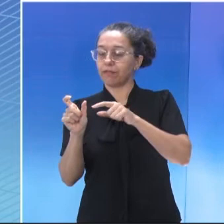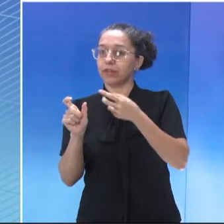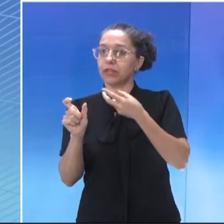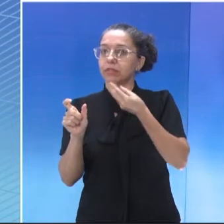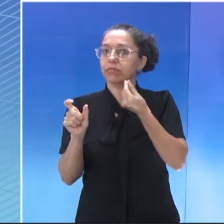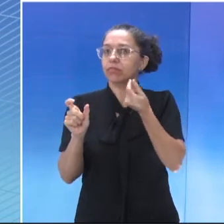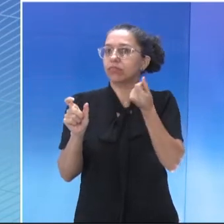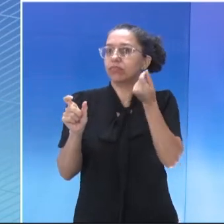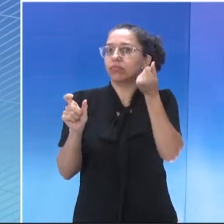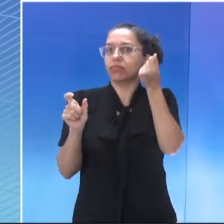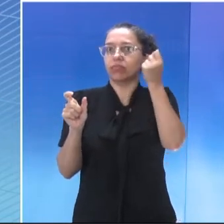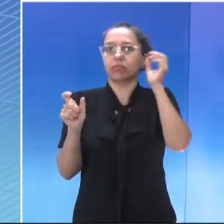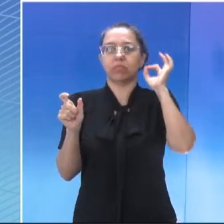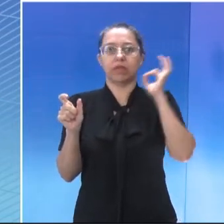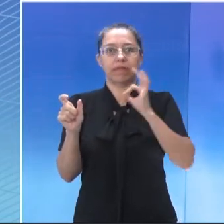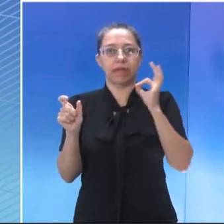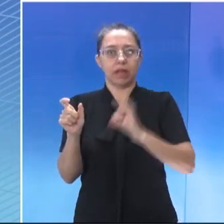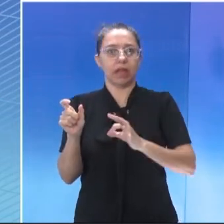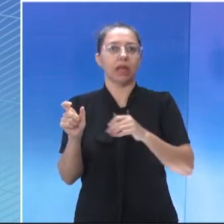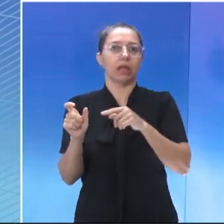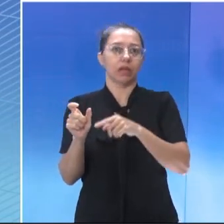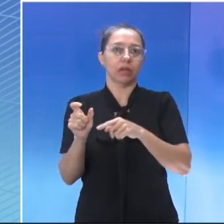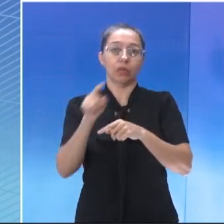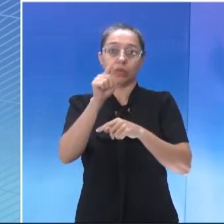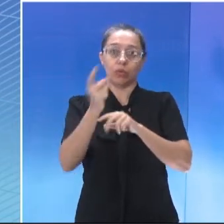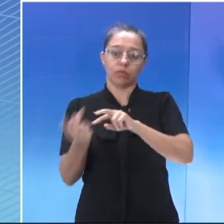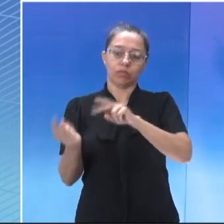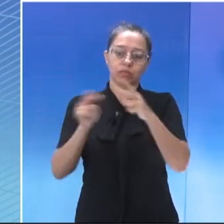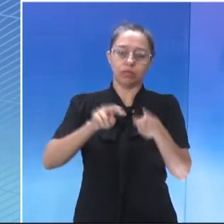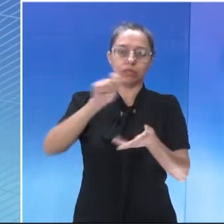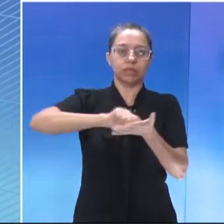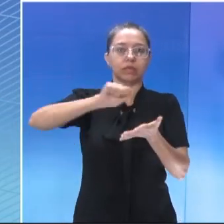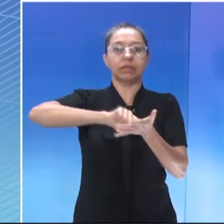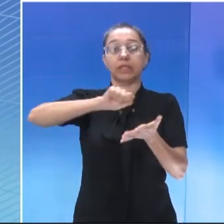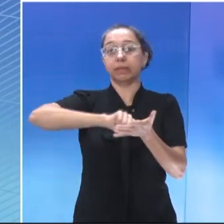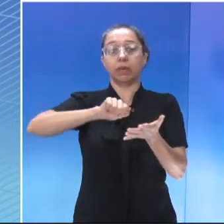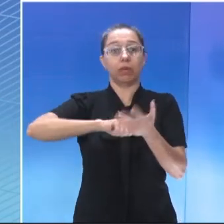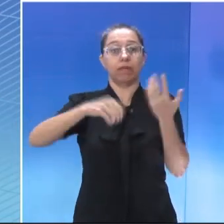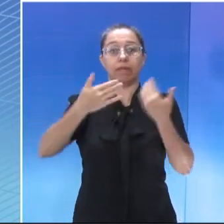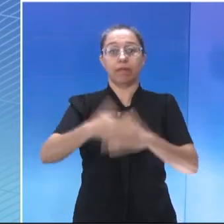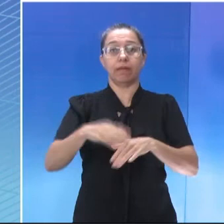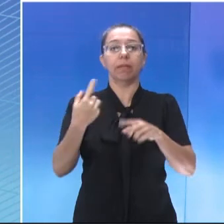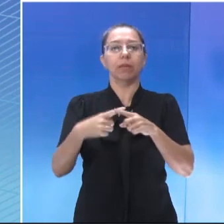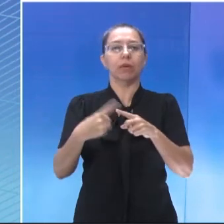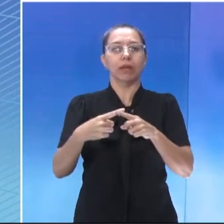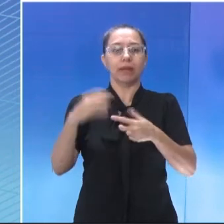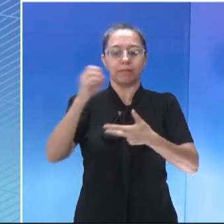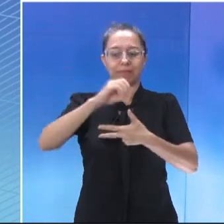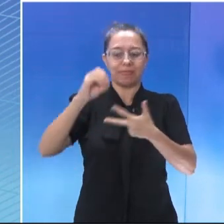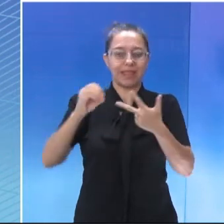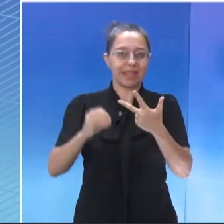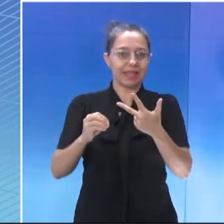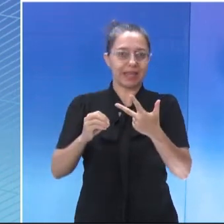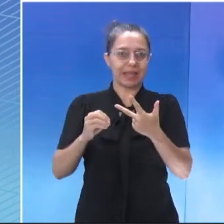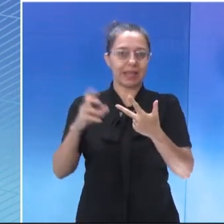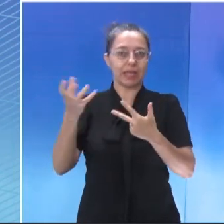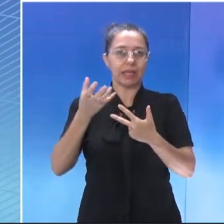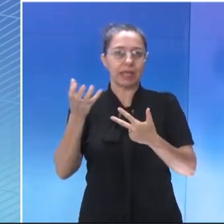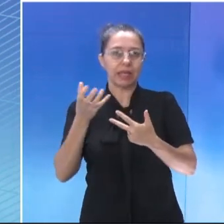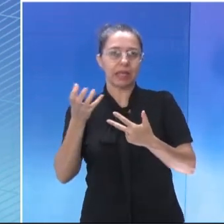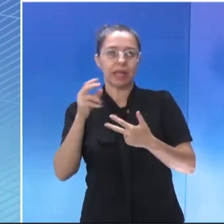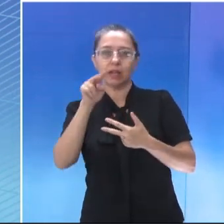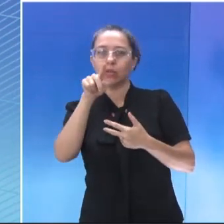é melhor na hora de fazer a prova. Porque as universidades, o Enem, ele não está interessado em saber se